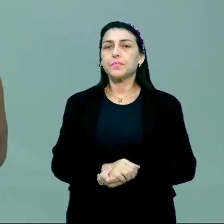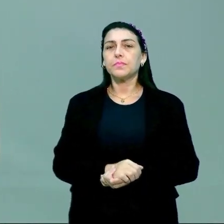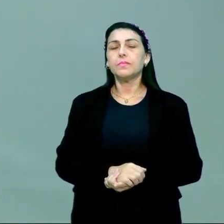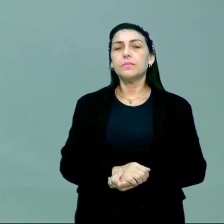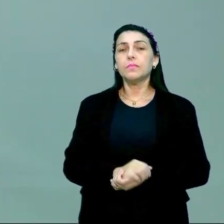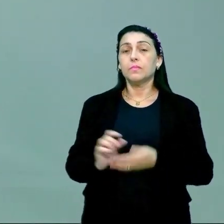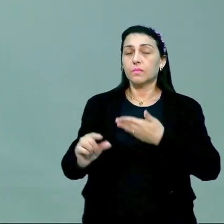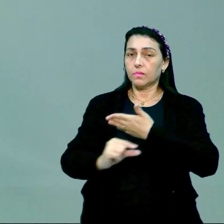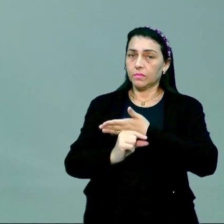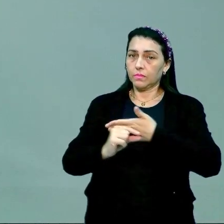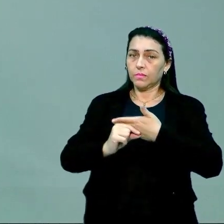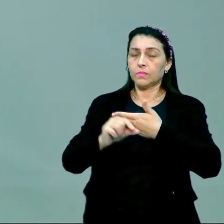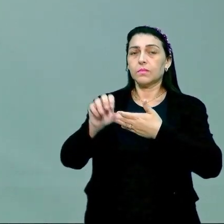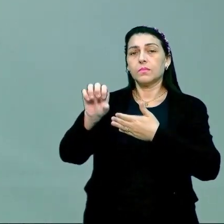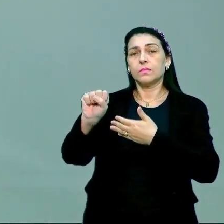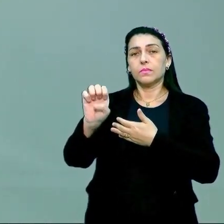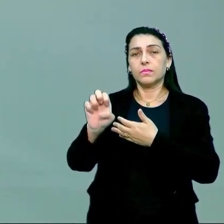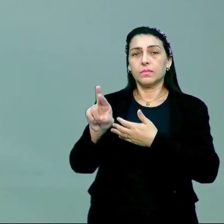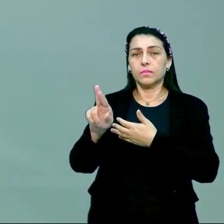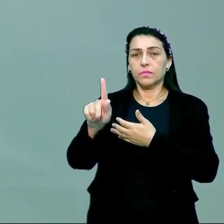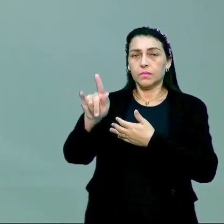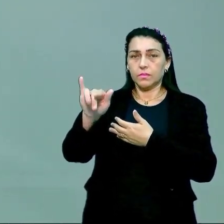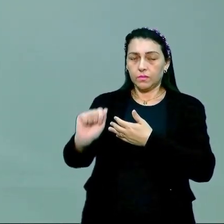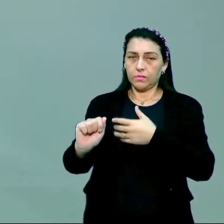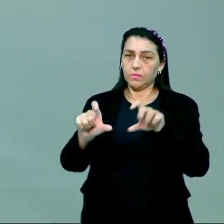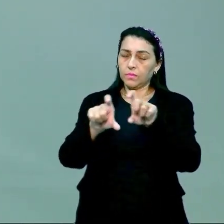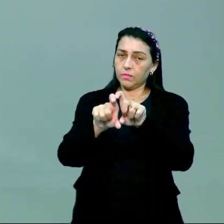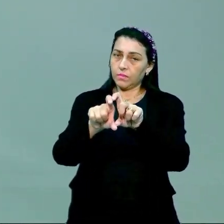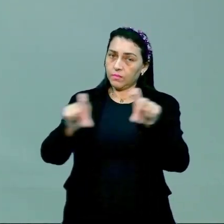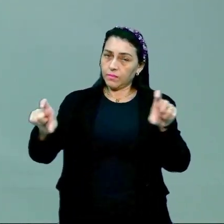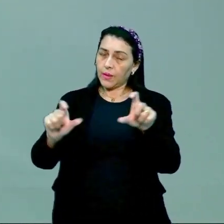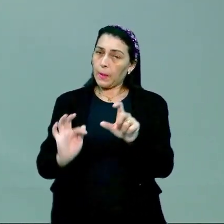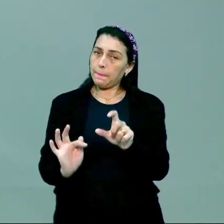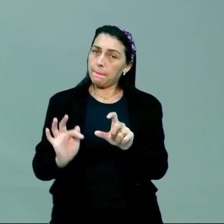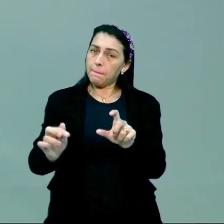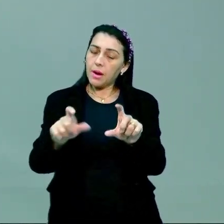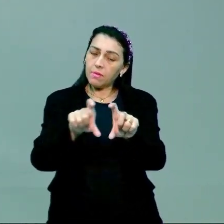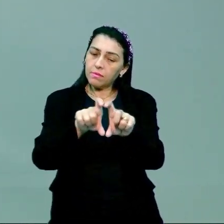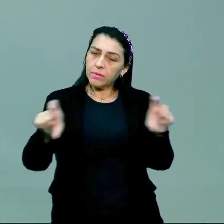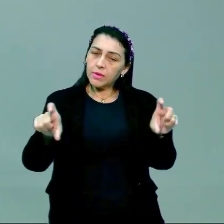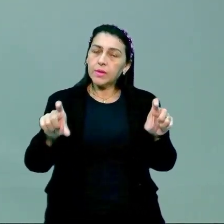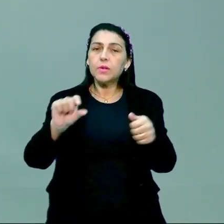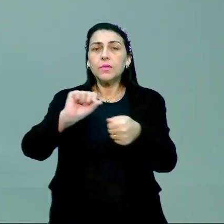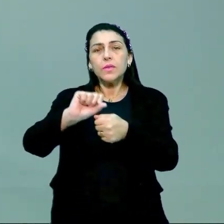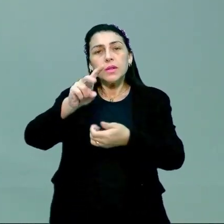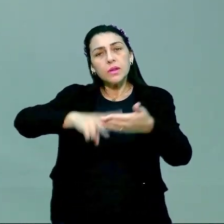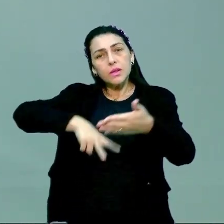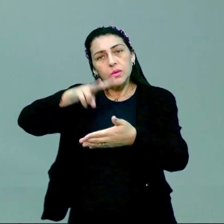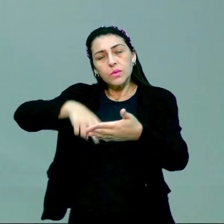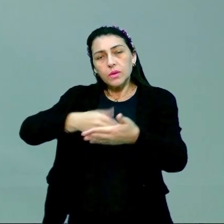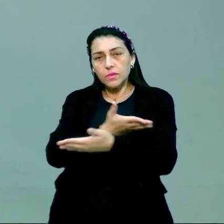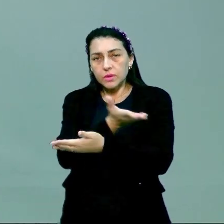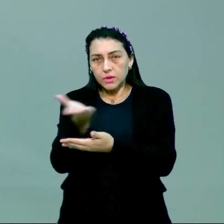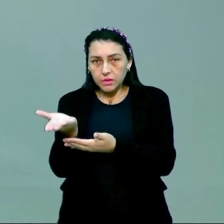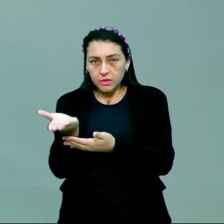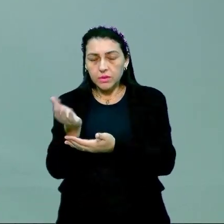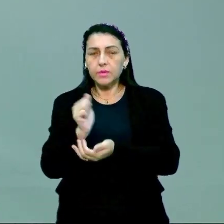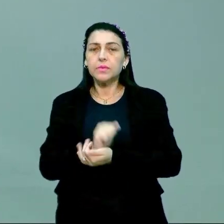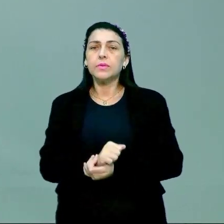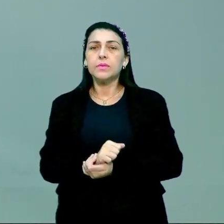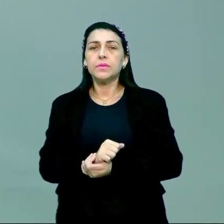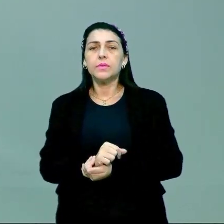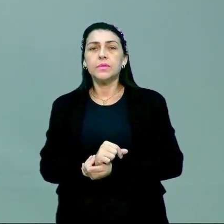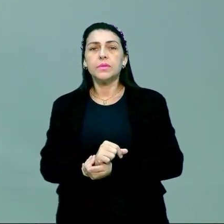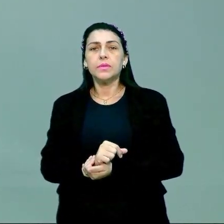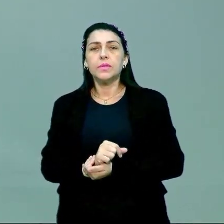autor Sérgio Buarque, nesta citação, nesse breve fragmento que eu fiz a leitura a todos vocês, ele faz